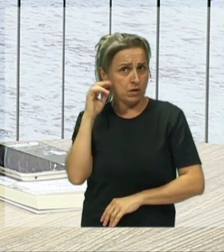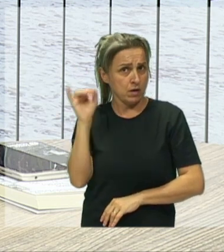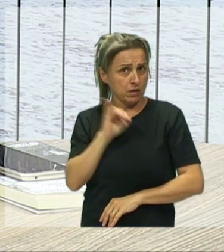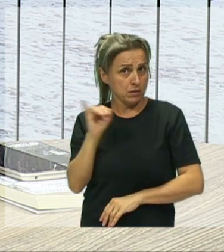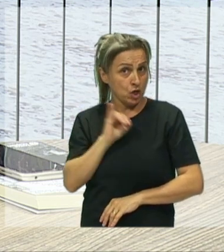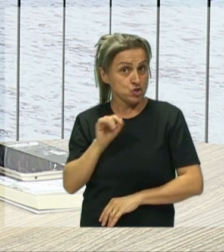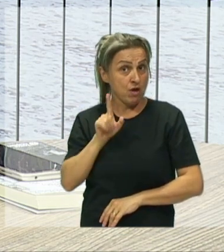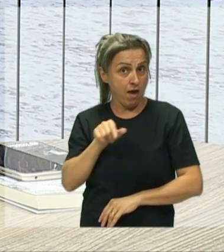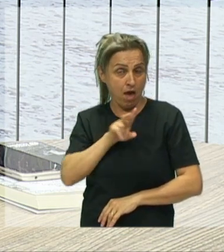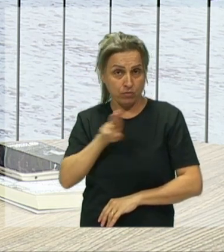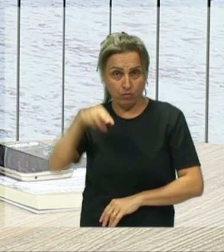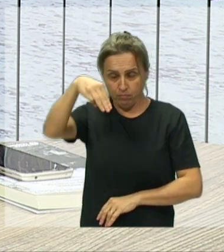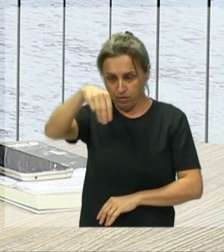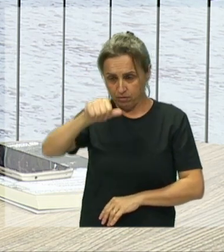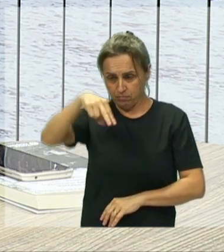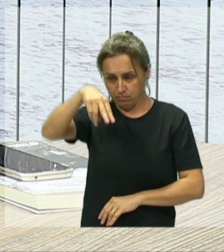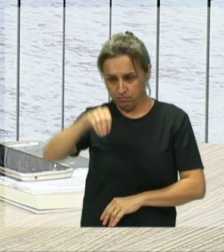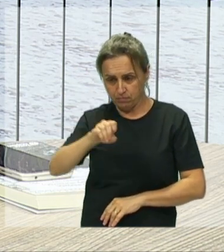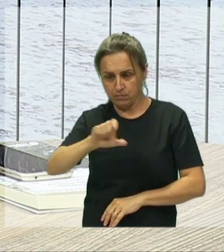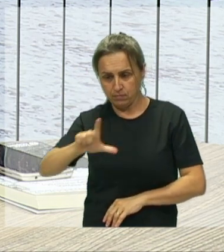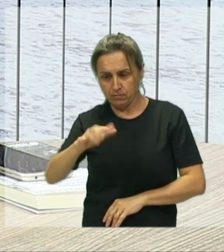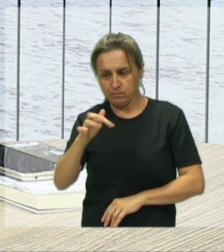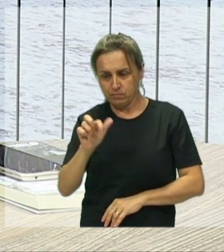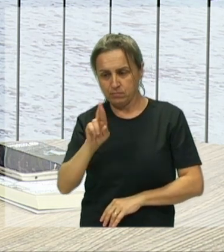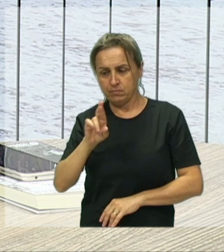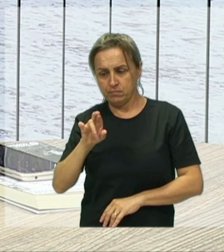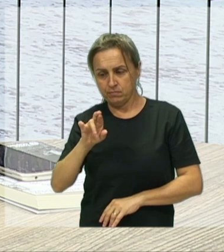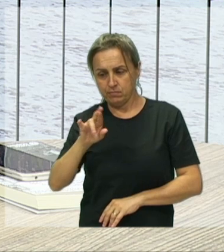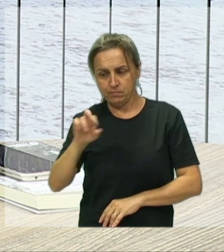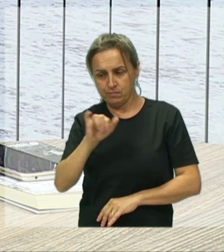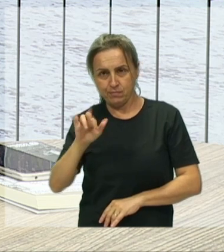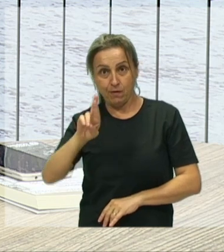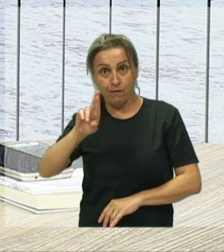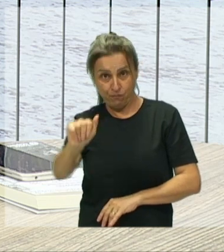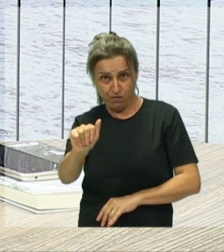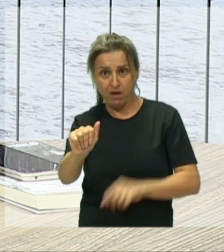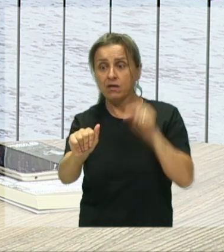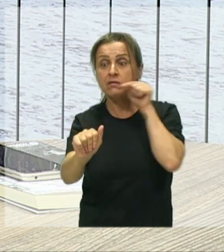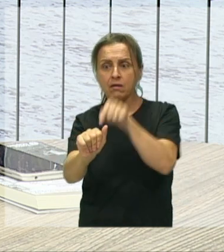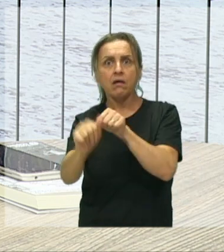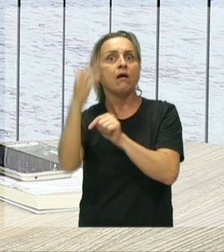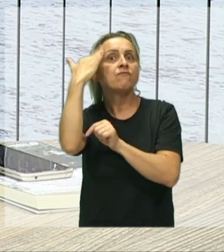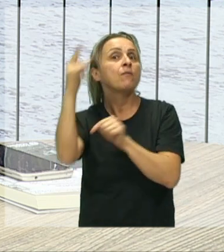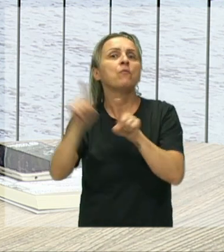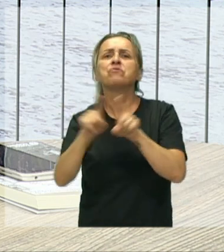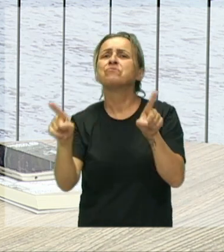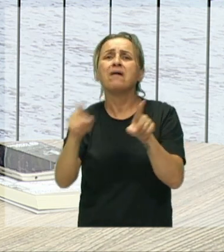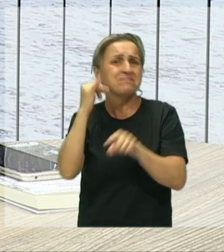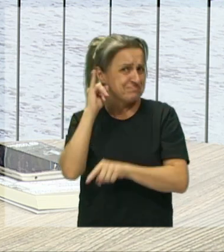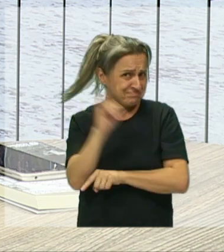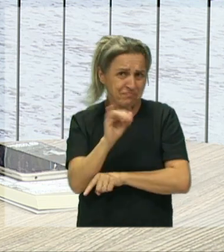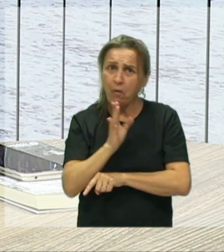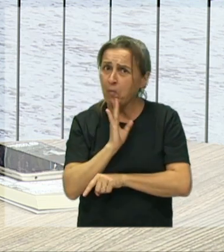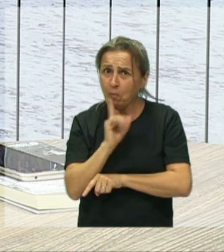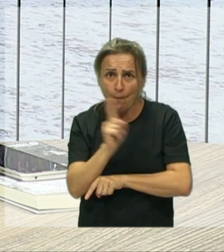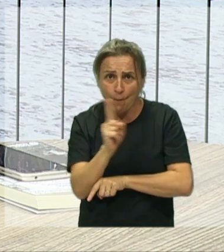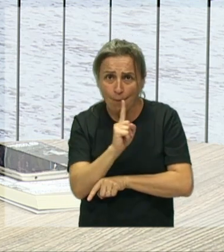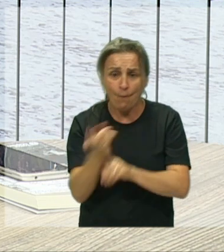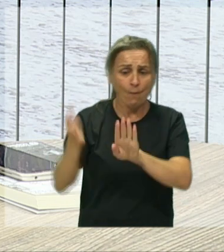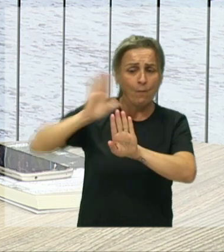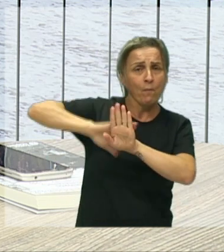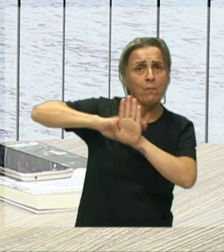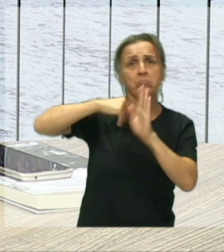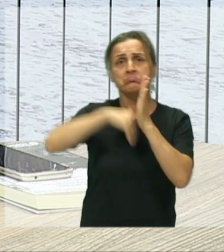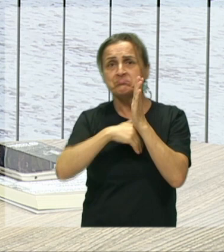Manuel Ferreira de Miranda. Manuel Ferreira de Miranda, nascido aqui, ele no início do século, lá